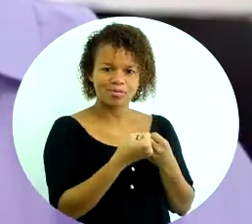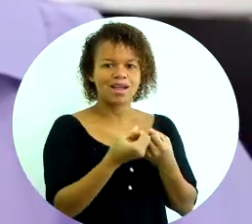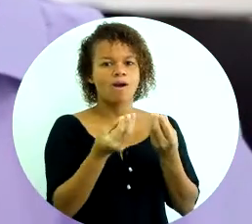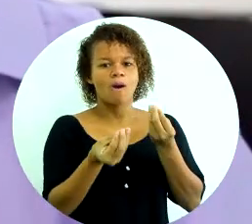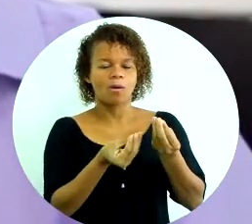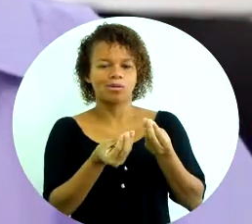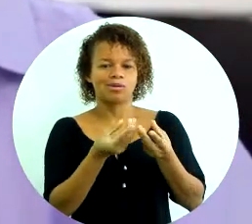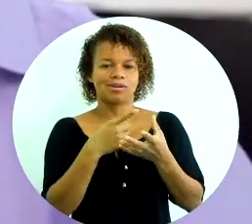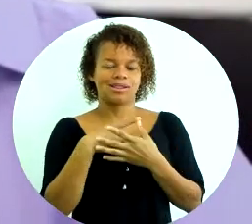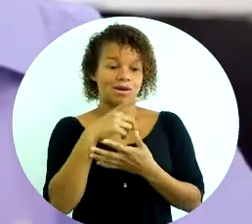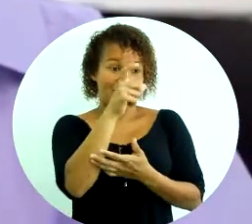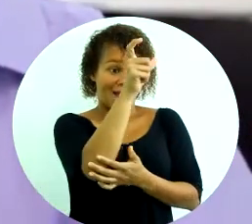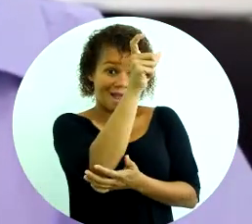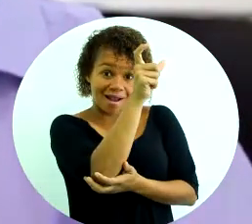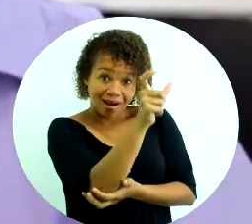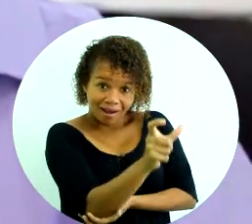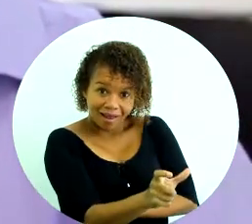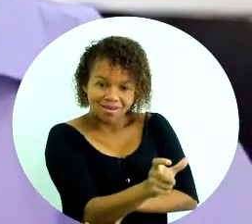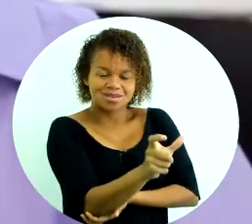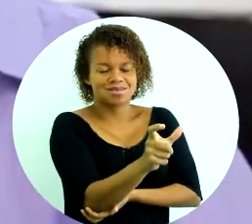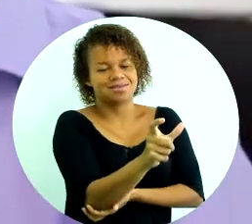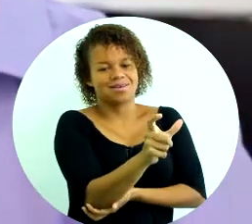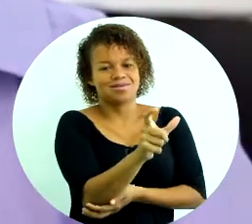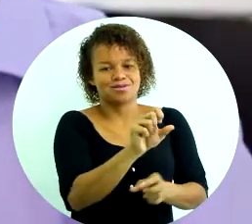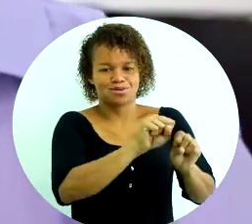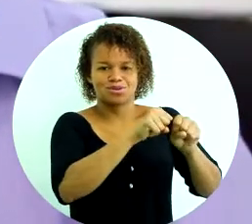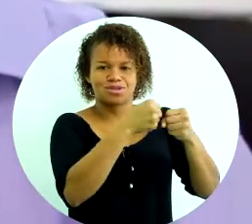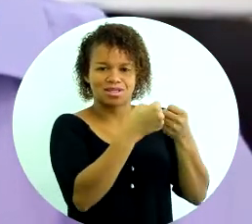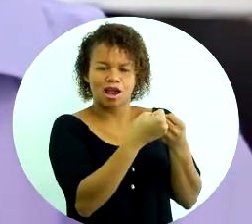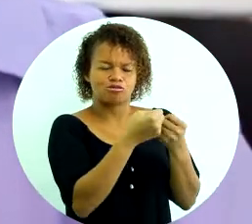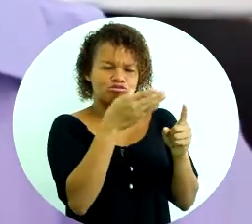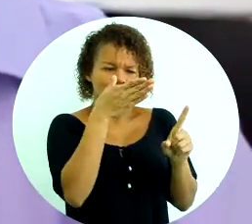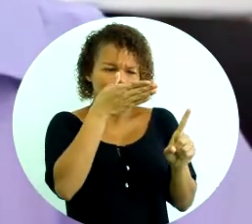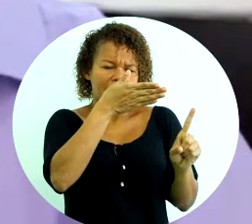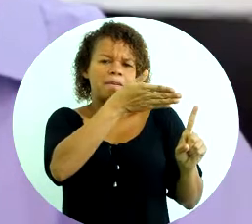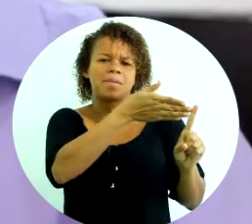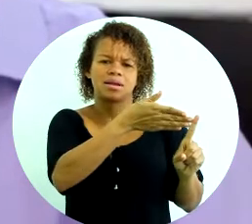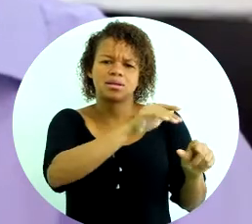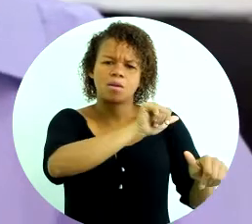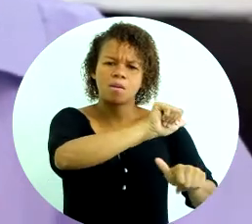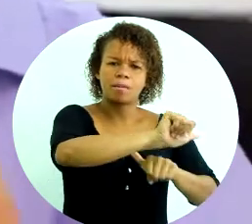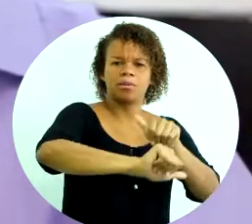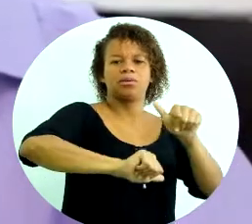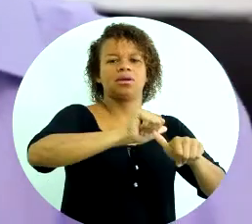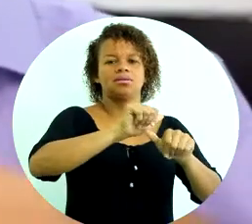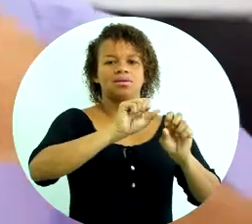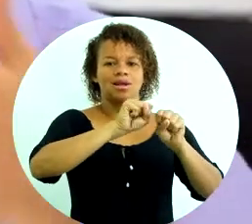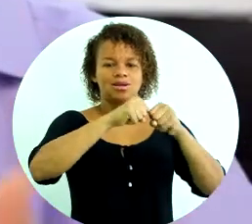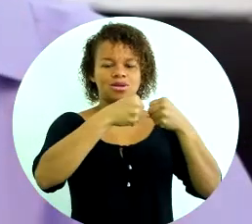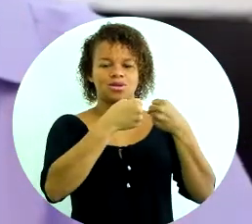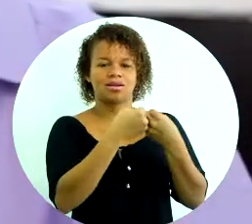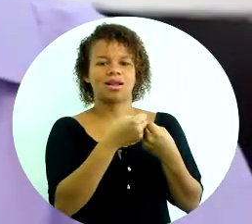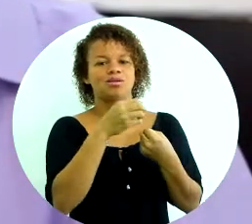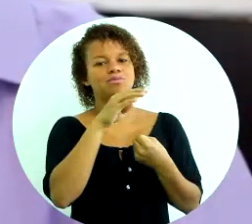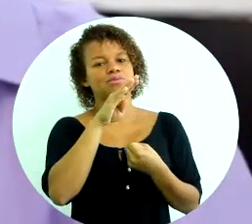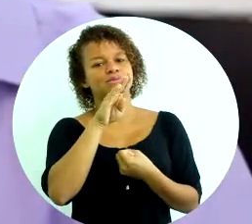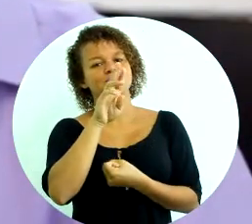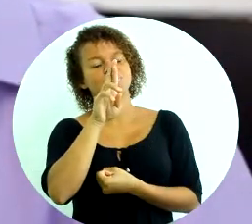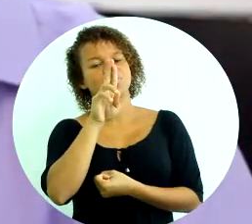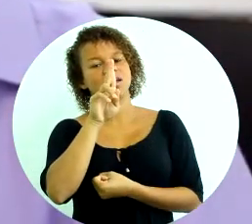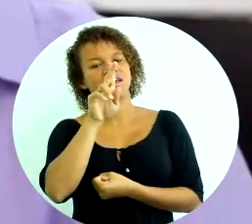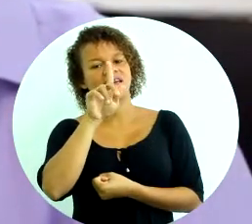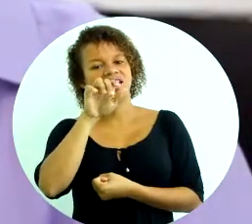aonde caberia a uma classe social, a do proletariado, estabelecer uma mudança da